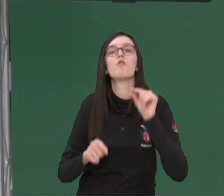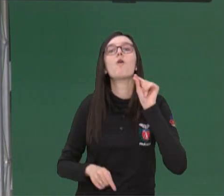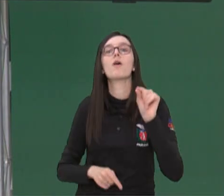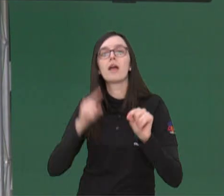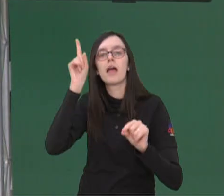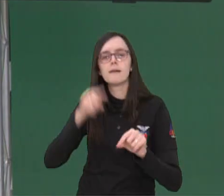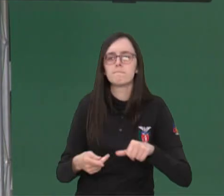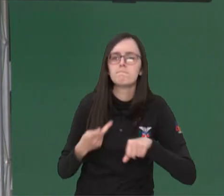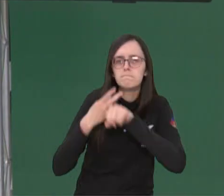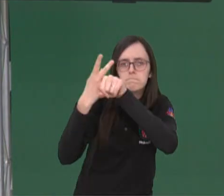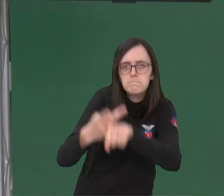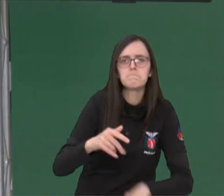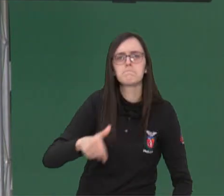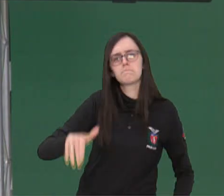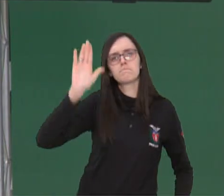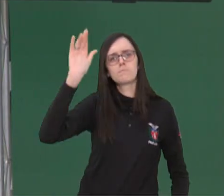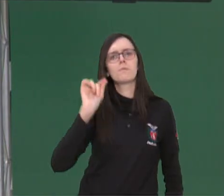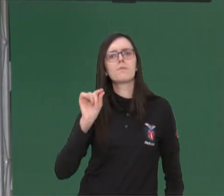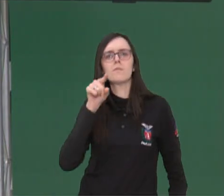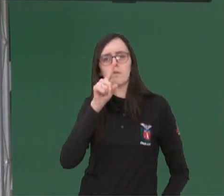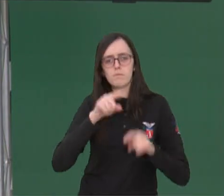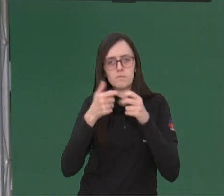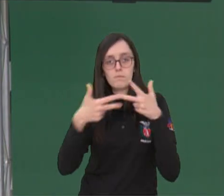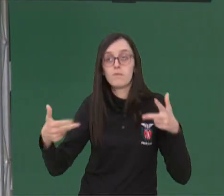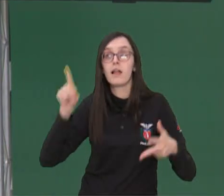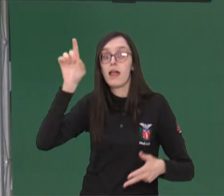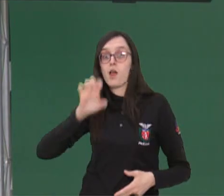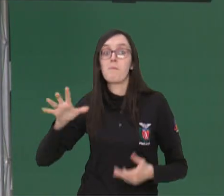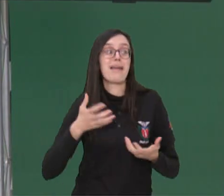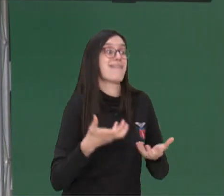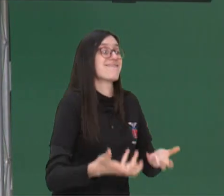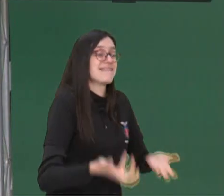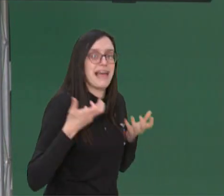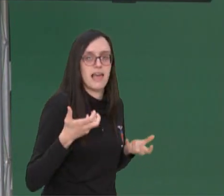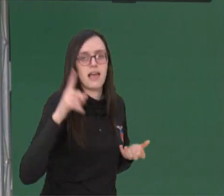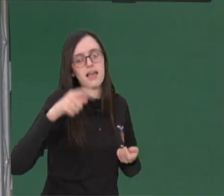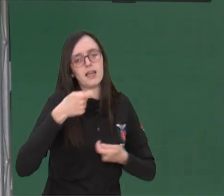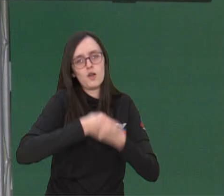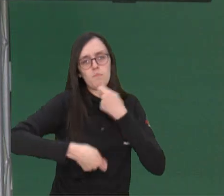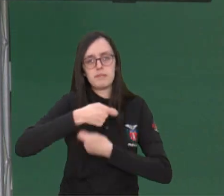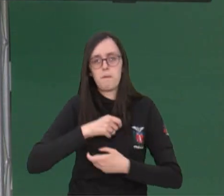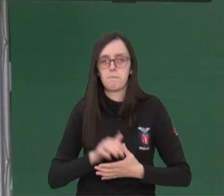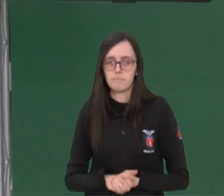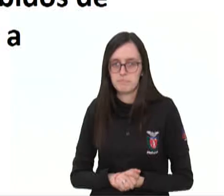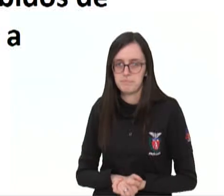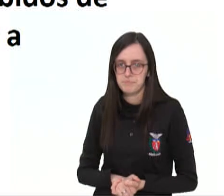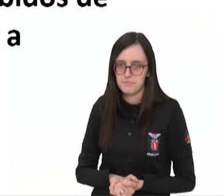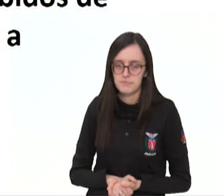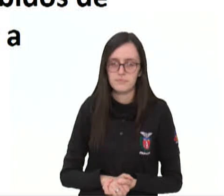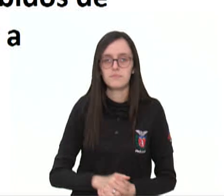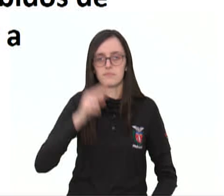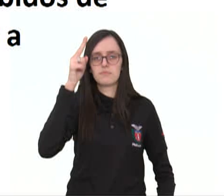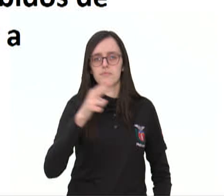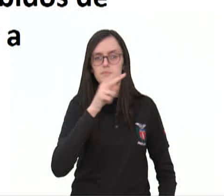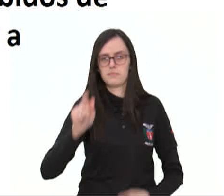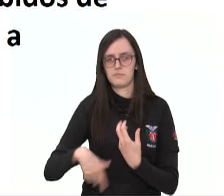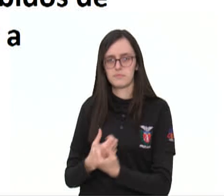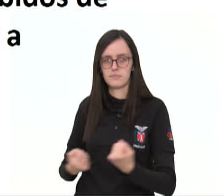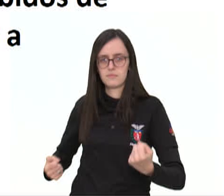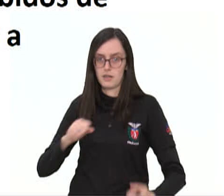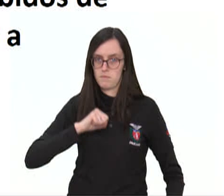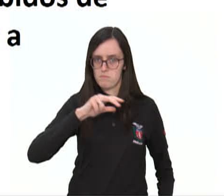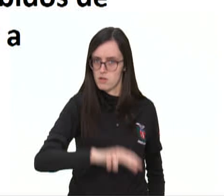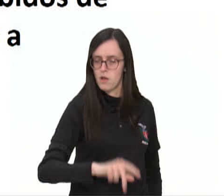uma procura grande por esses produtos na Europa. Então, uma questão comercial. Os padres jesuítas